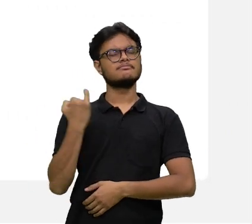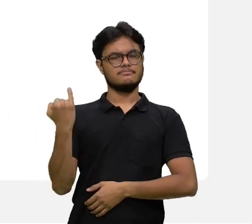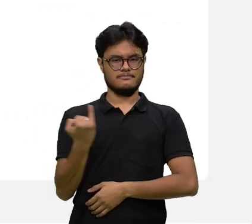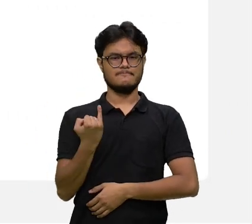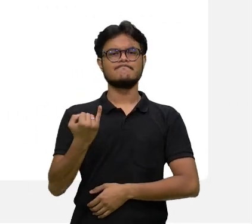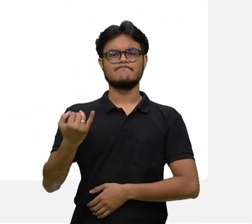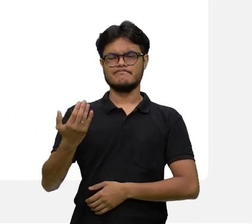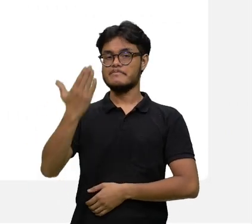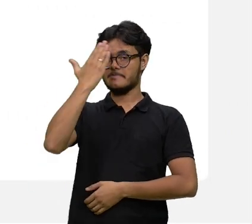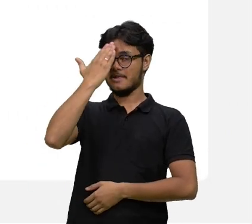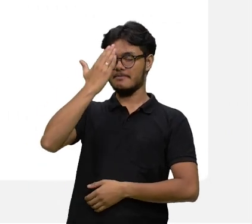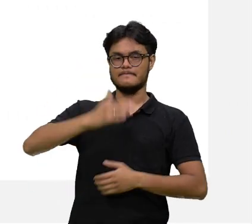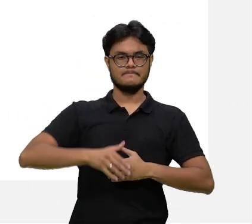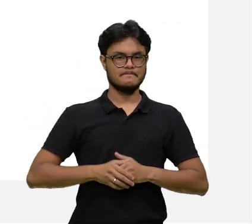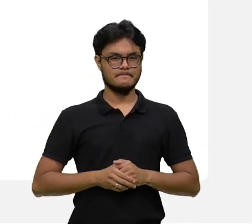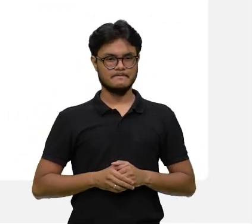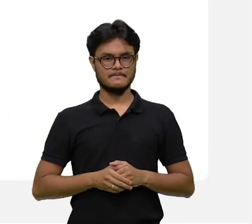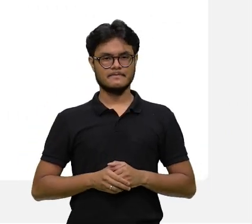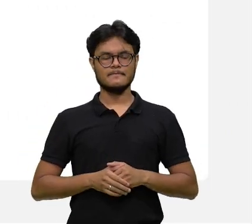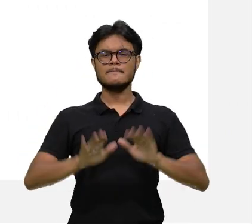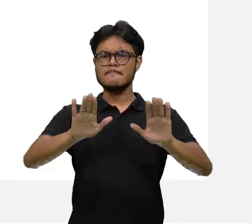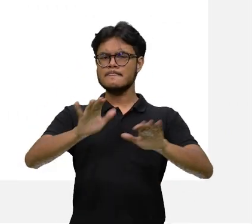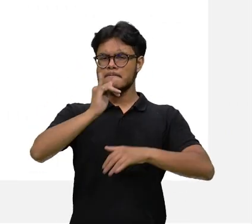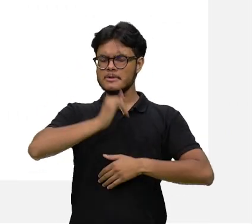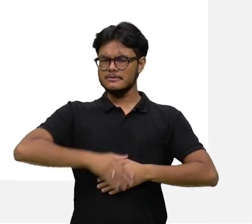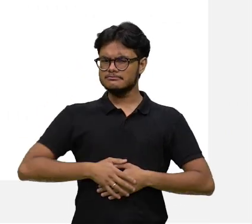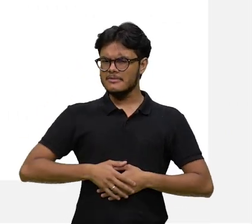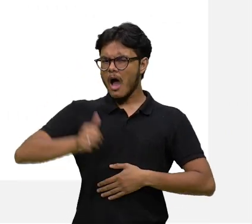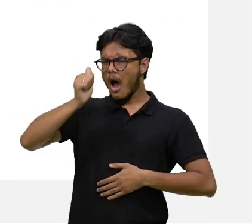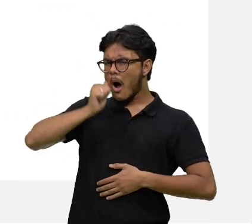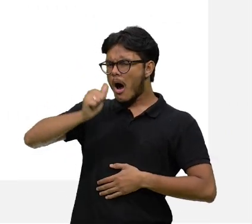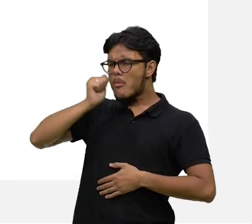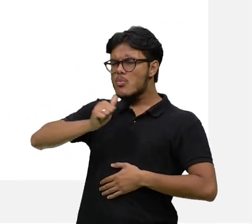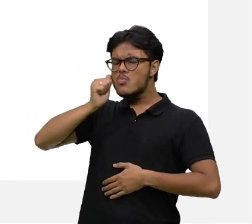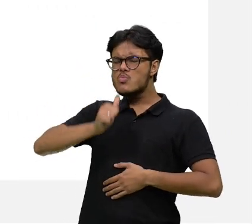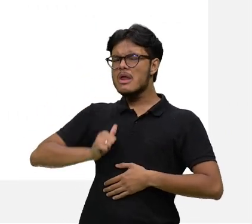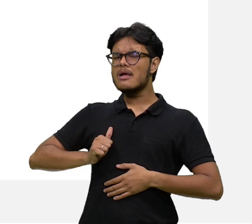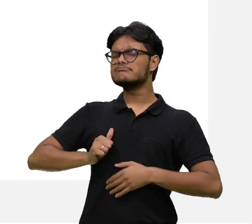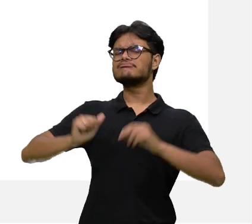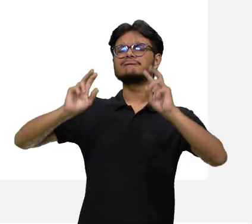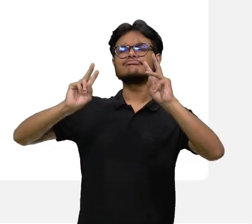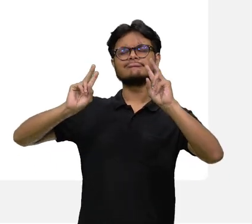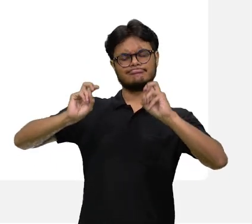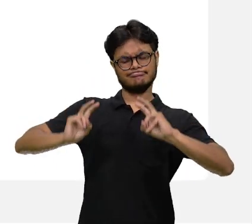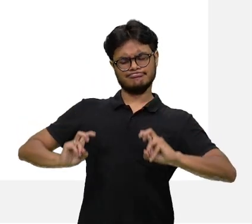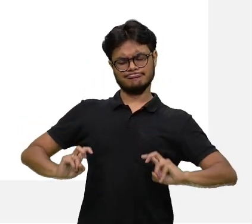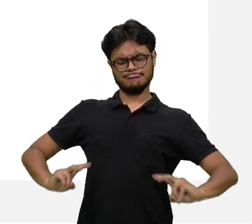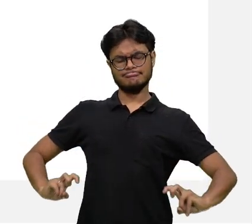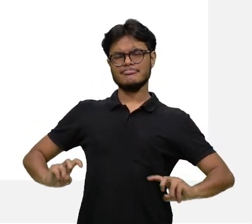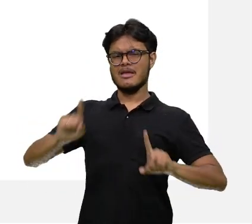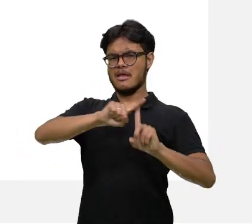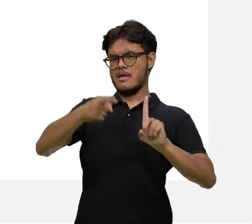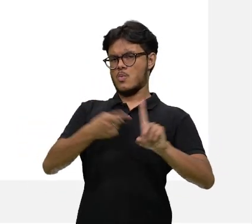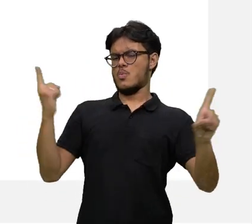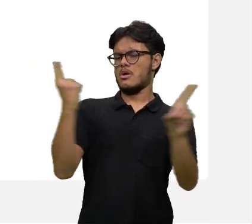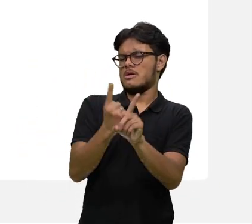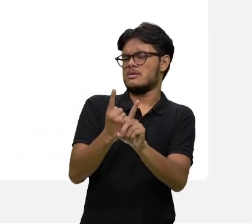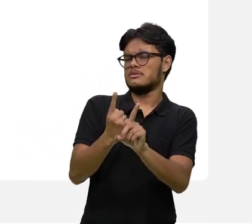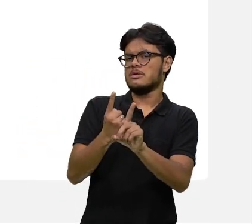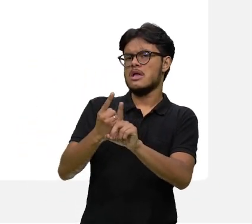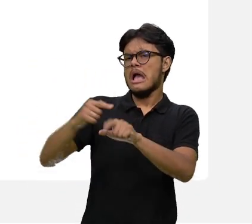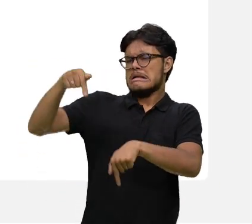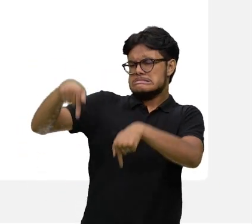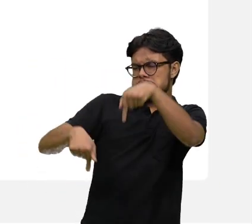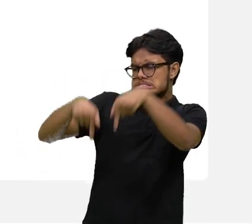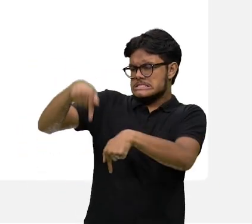pode esquecer. Olha só, no teste de gravidez, a substância cuja presença é